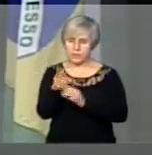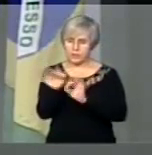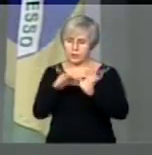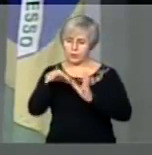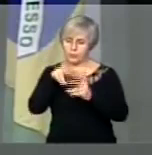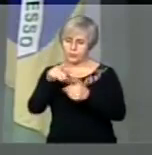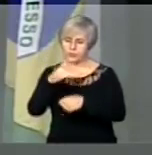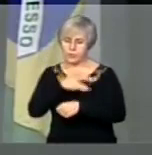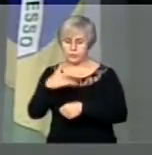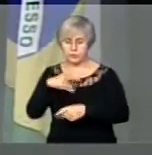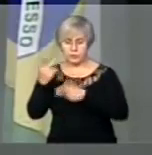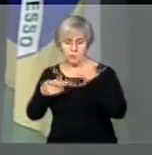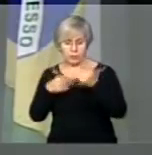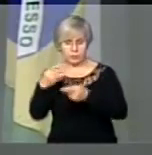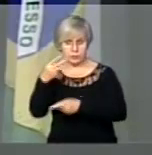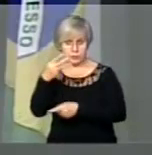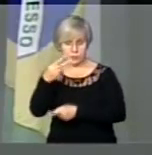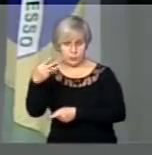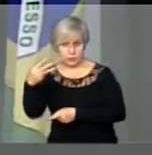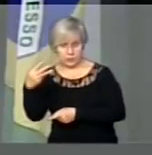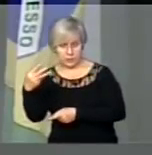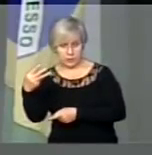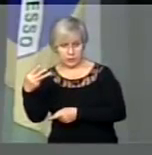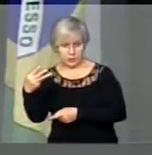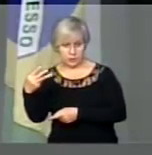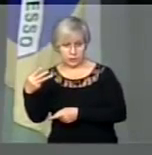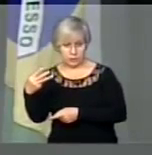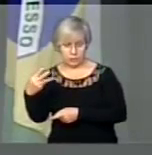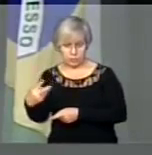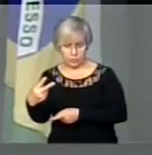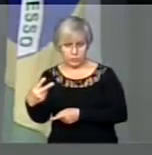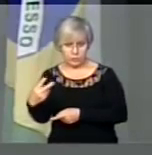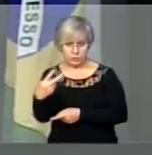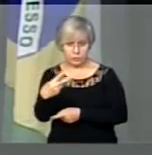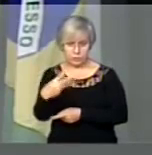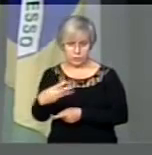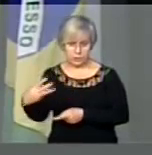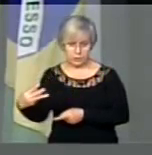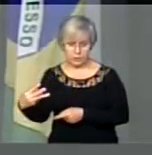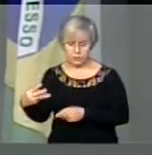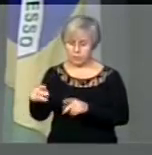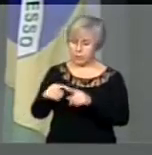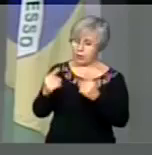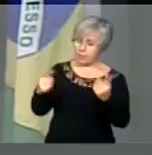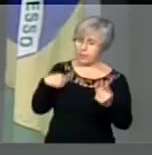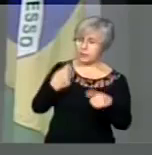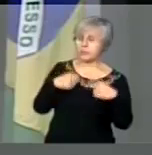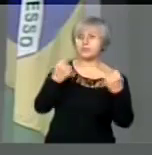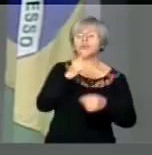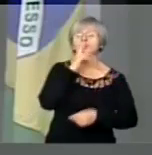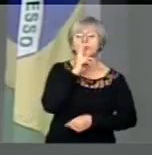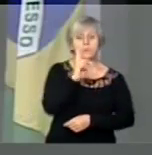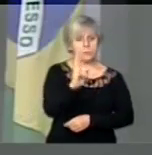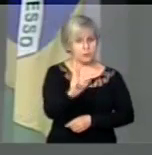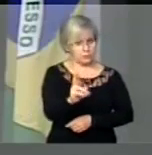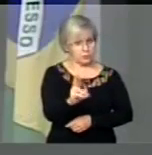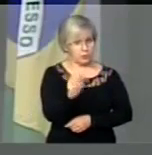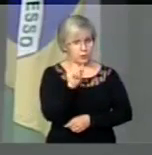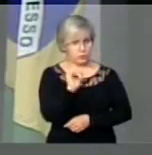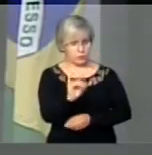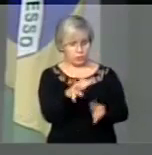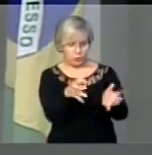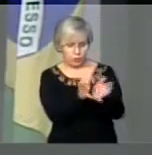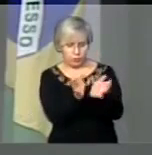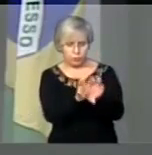entende como correto, adotar o Mundial da Saúde com 32, porém, nós precisamos responder se aqueles que